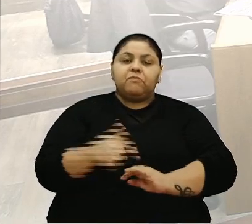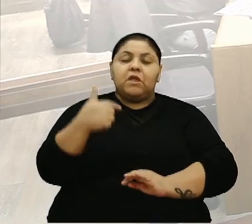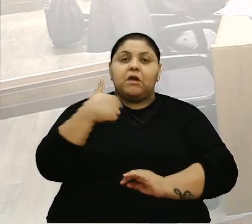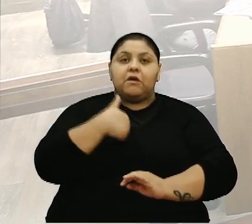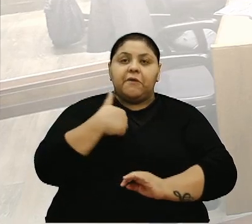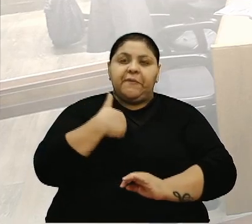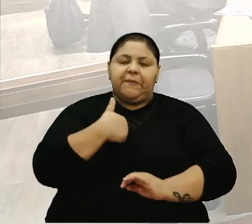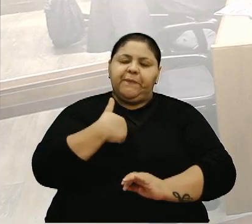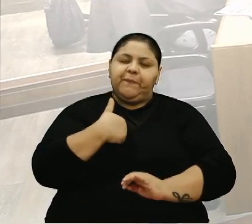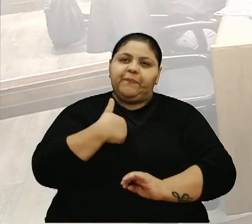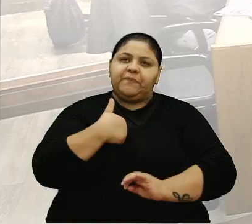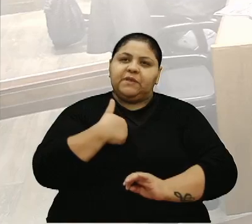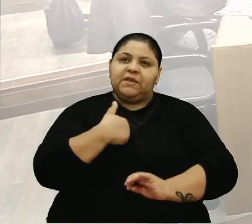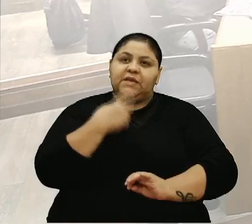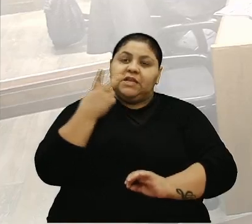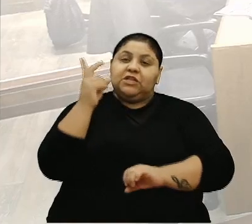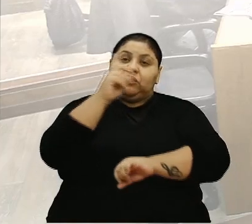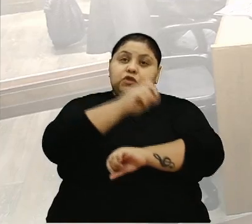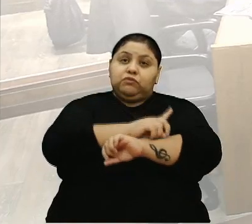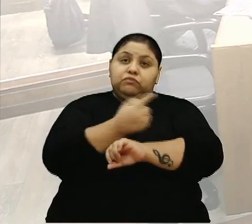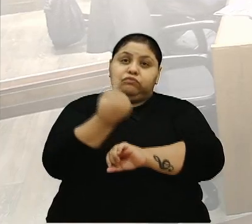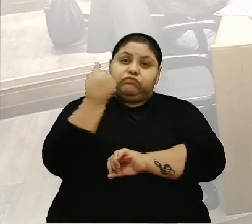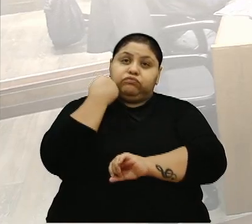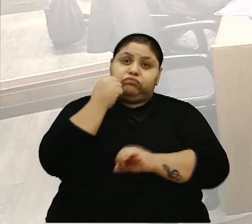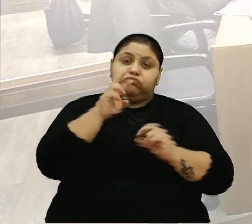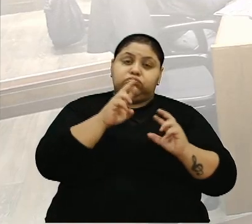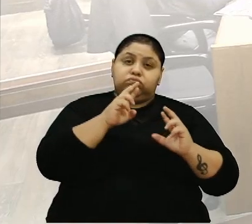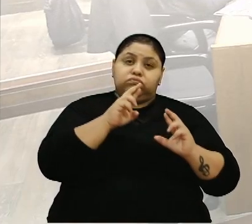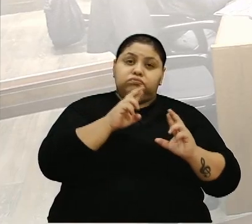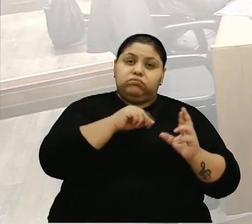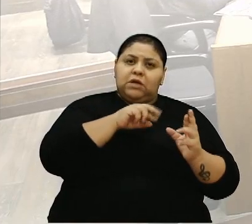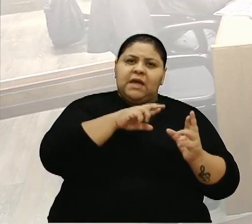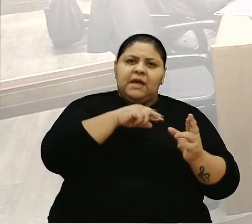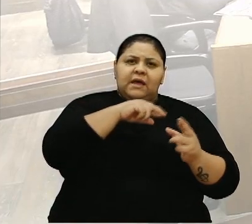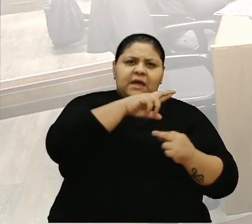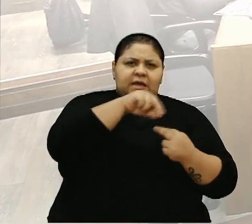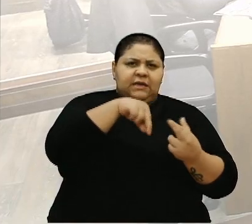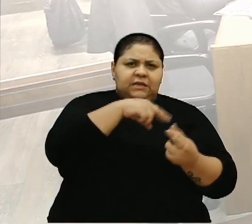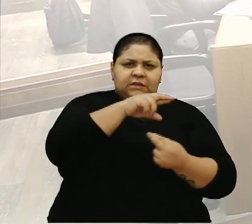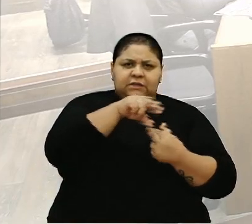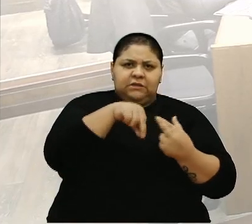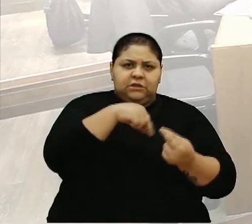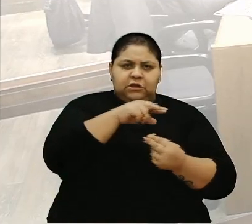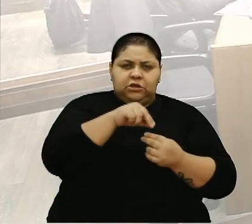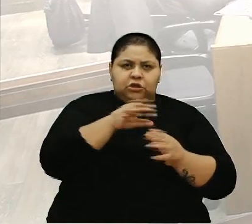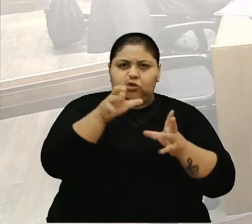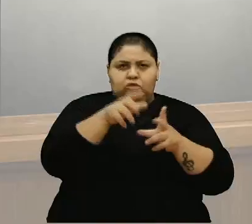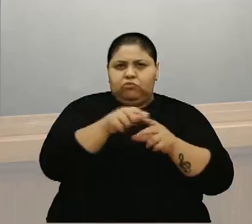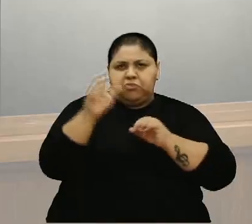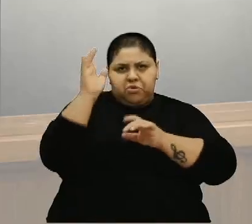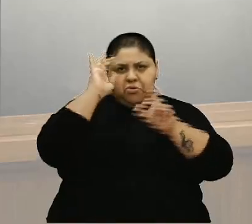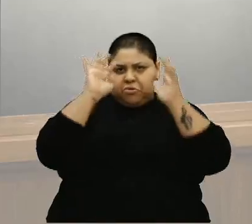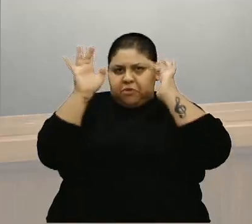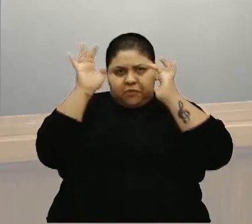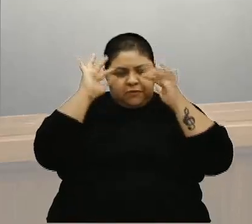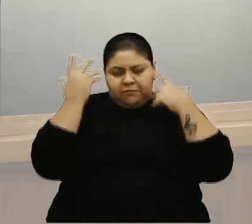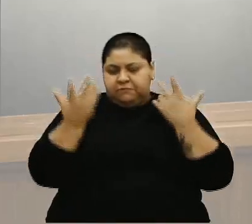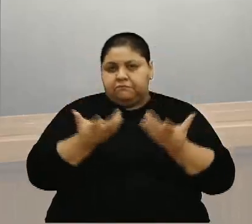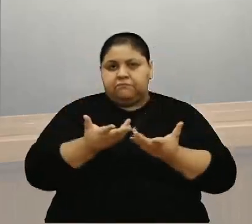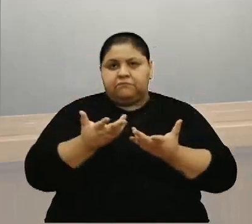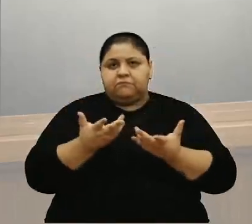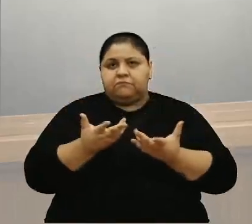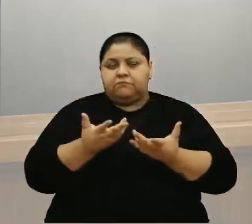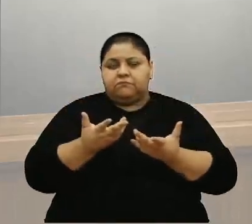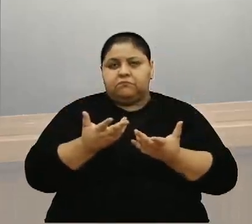eu há 2 dias estive numa reciclagem e todo mundo deve imaginar o